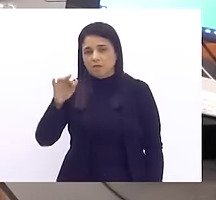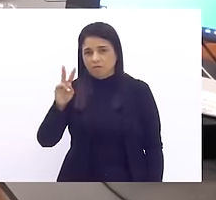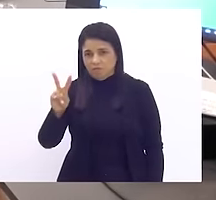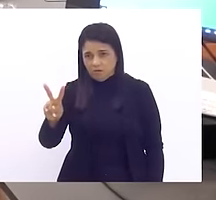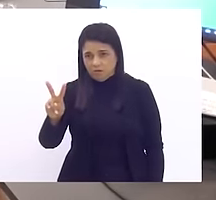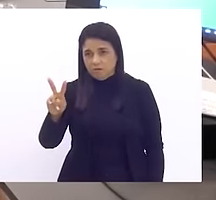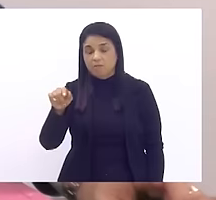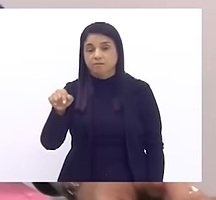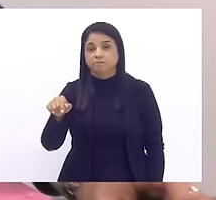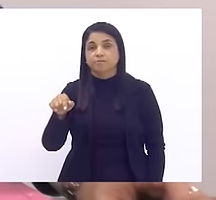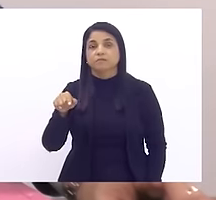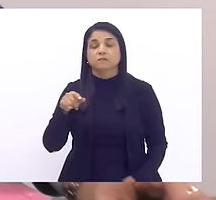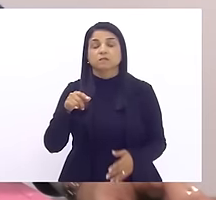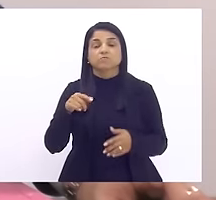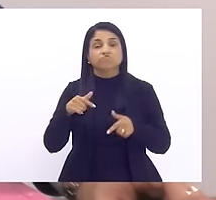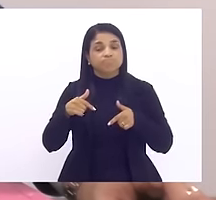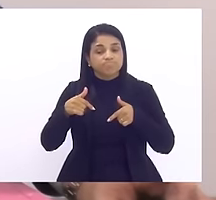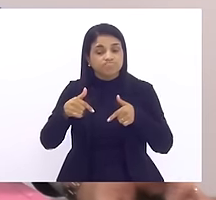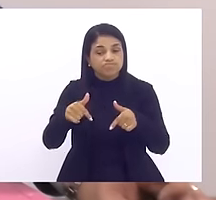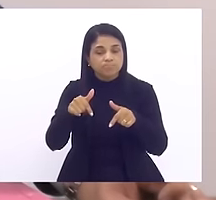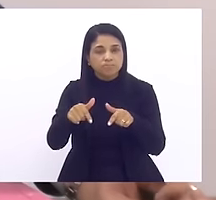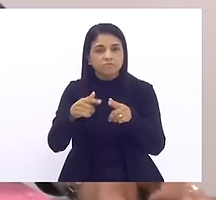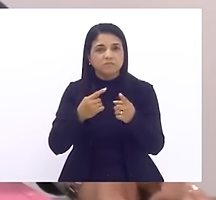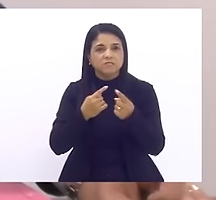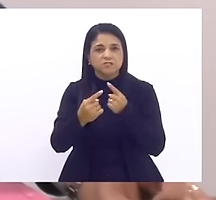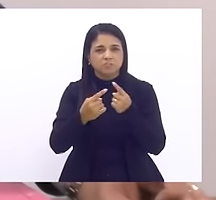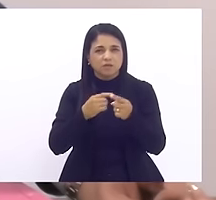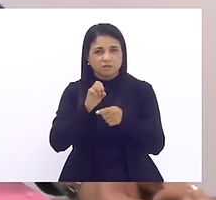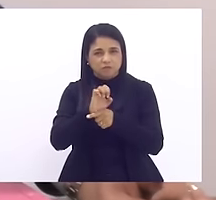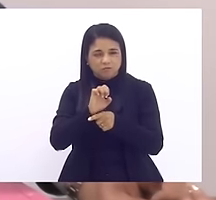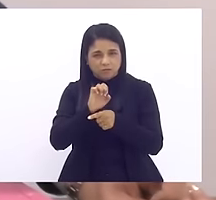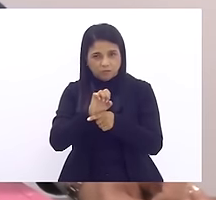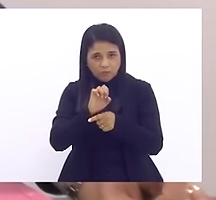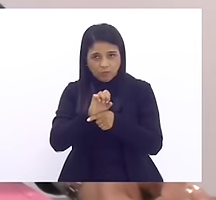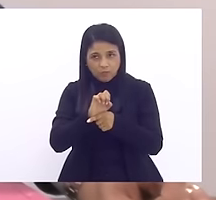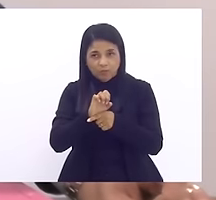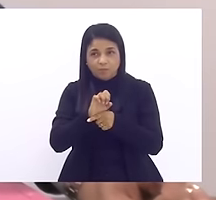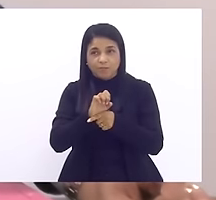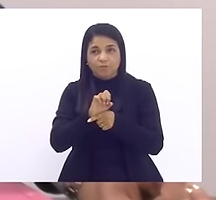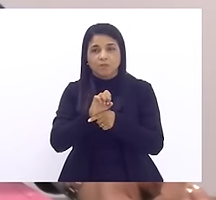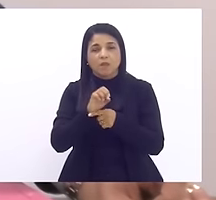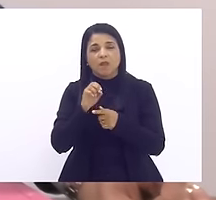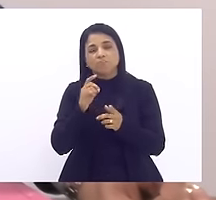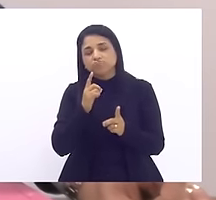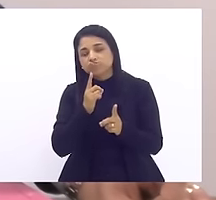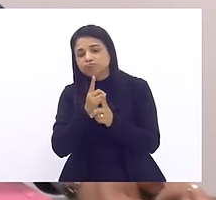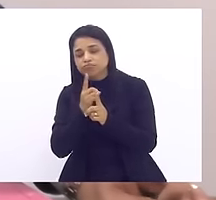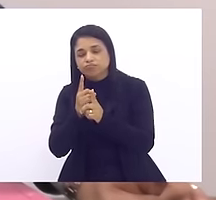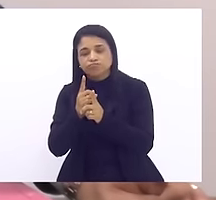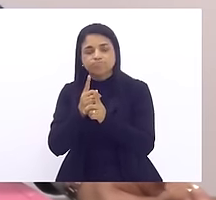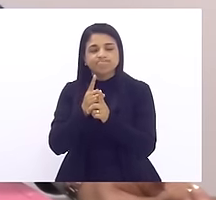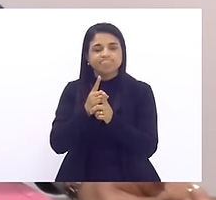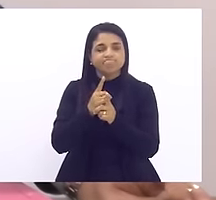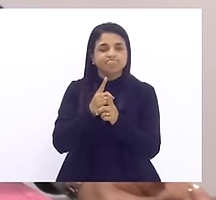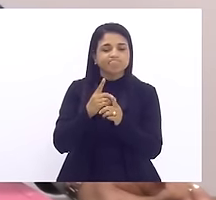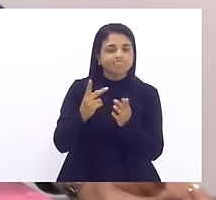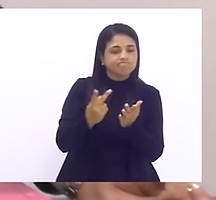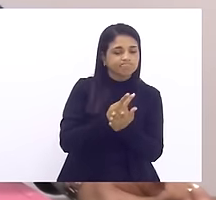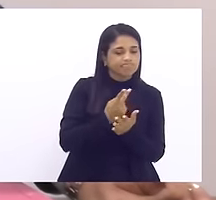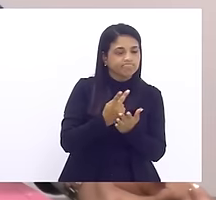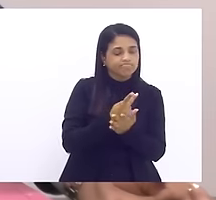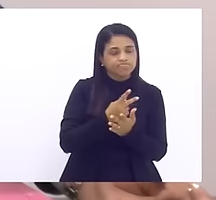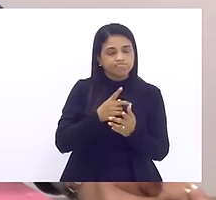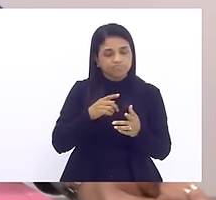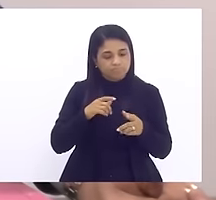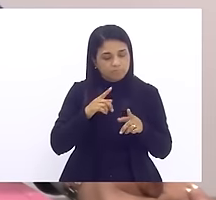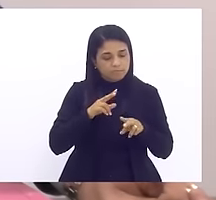o cprv tá fazendo uma operação lá numa estrada Estadual E aí verificou uma ilegalidade o autônomo